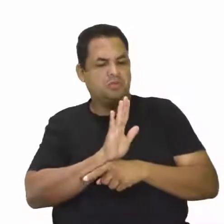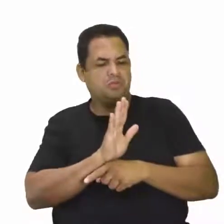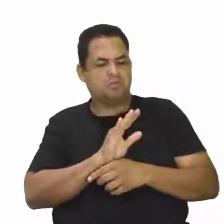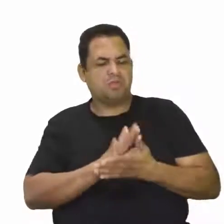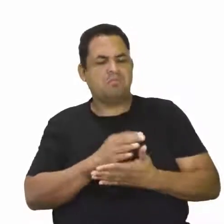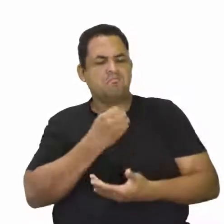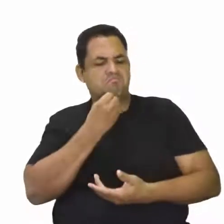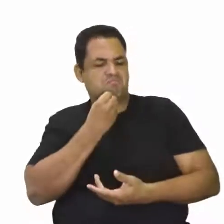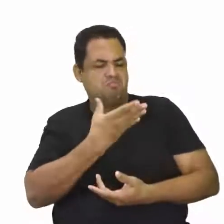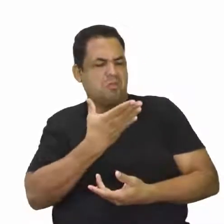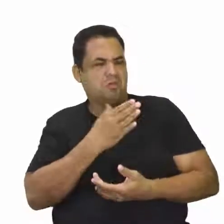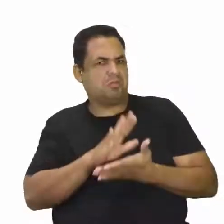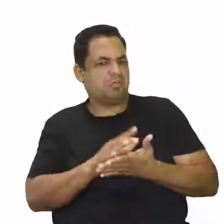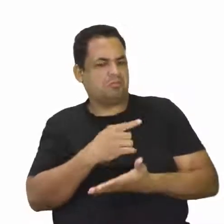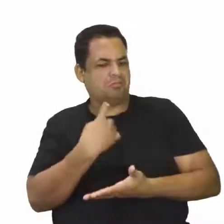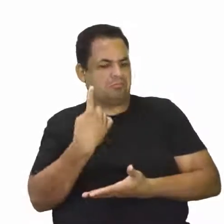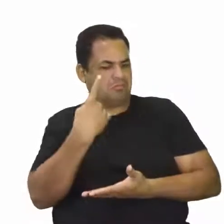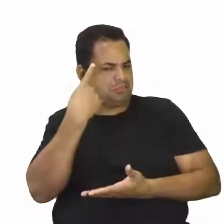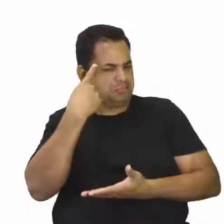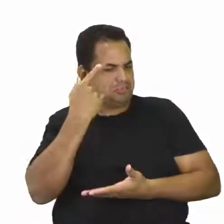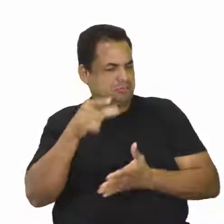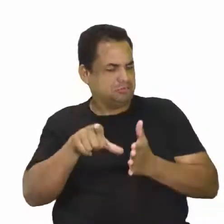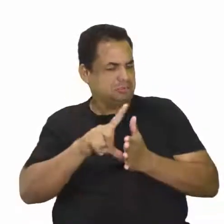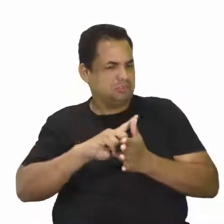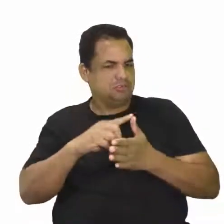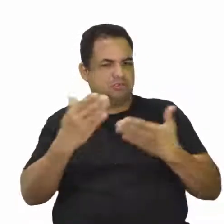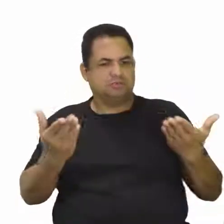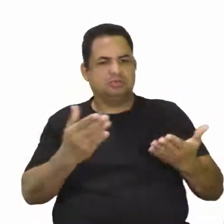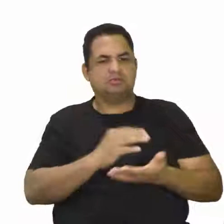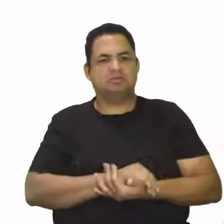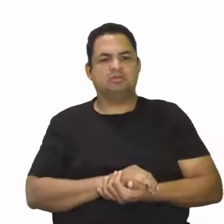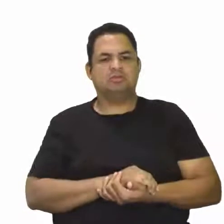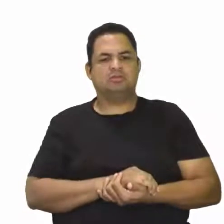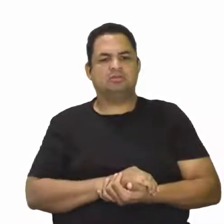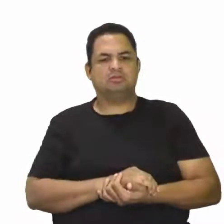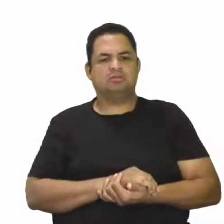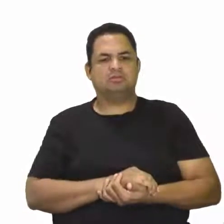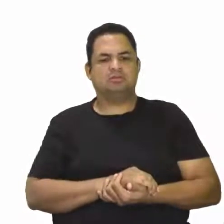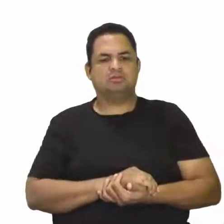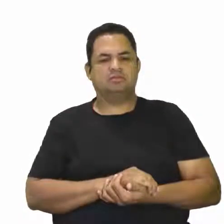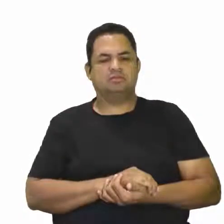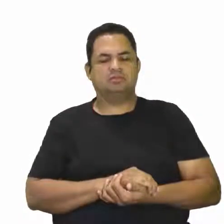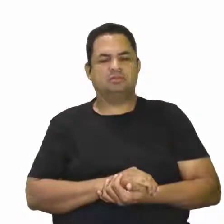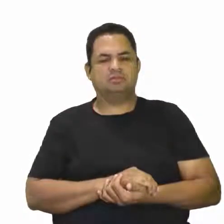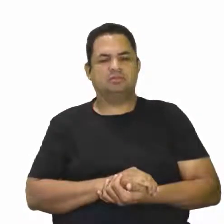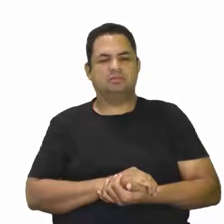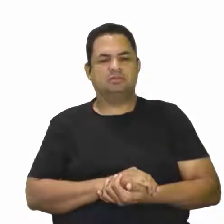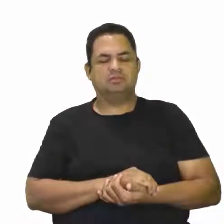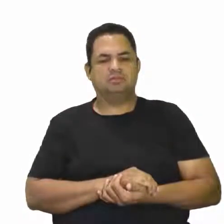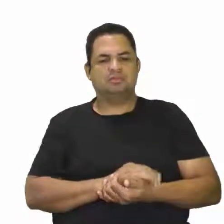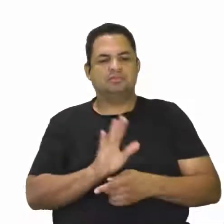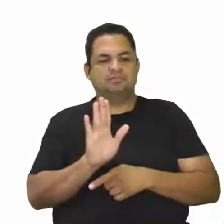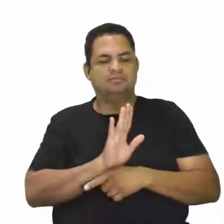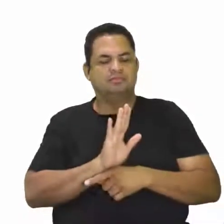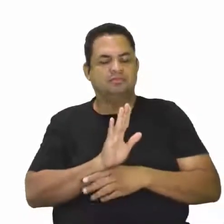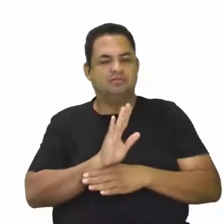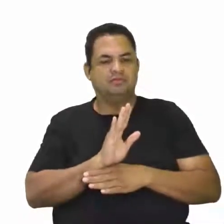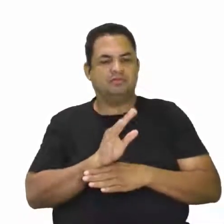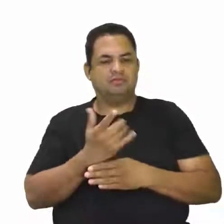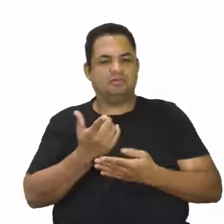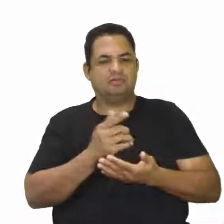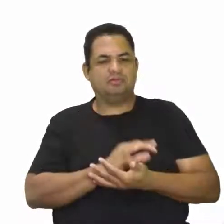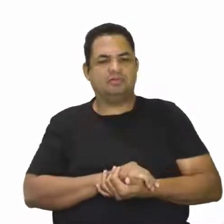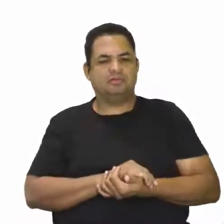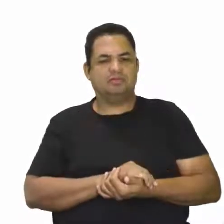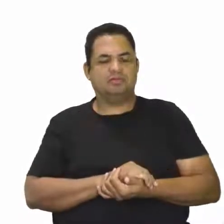filme é muito melhor do que pensamos. Olha um falso cognato aqui. É filme. E não aquele trocinho que